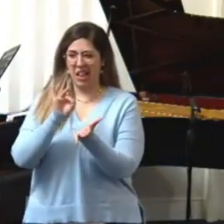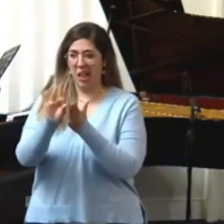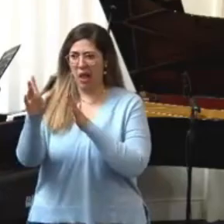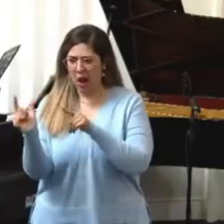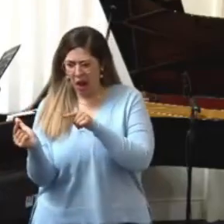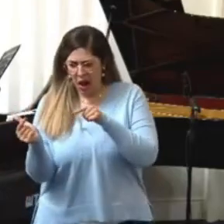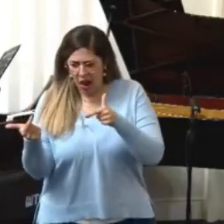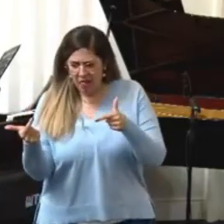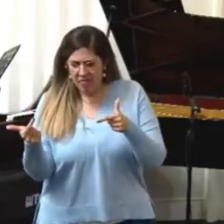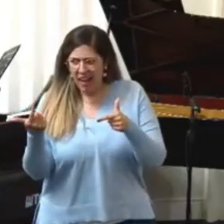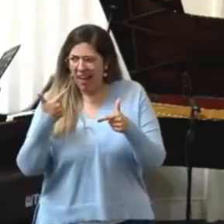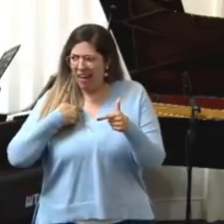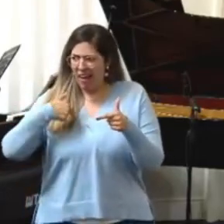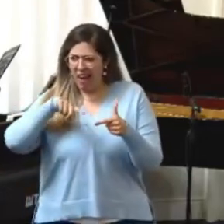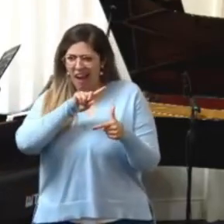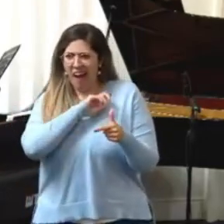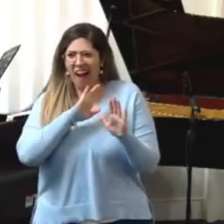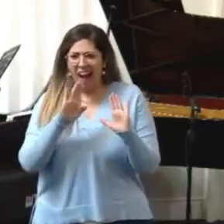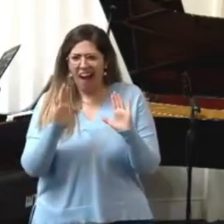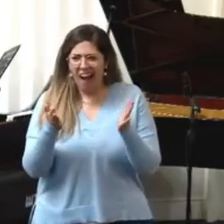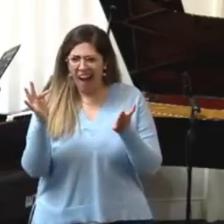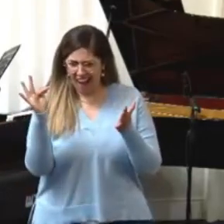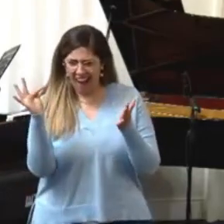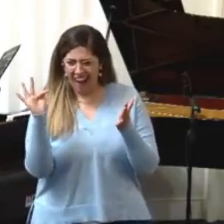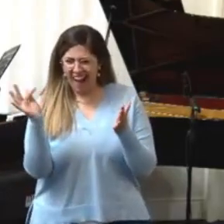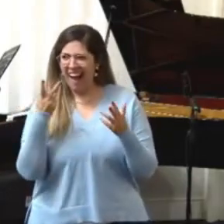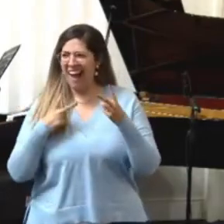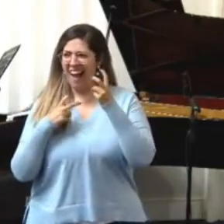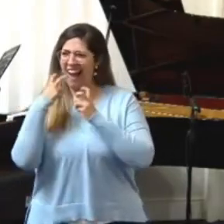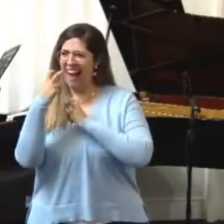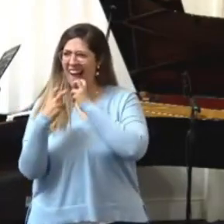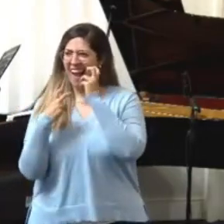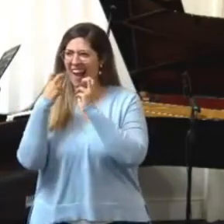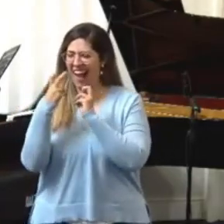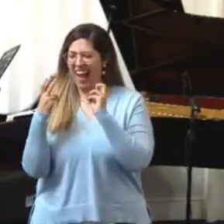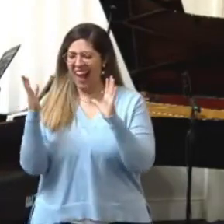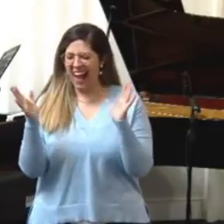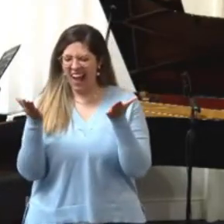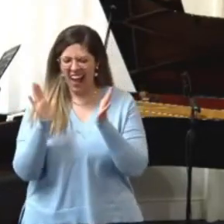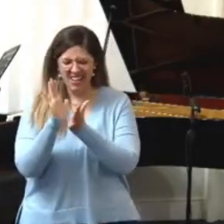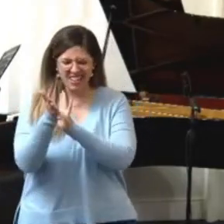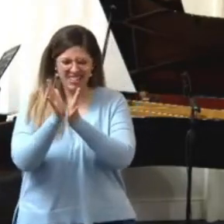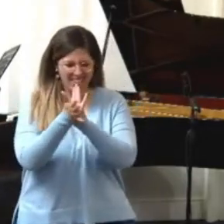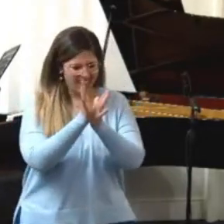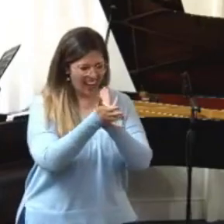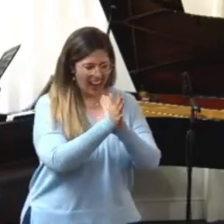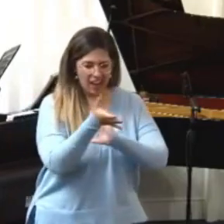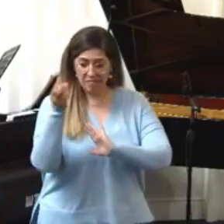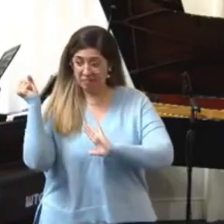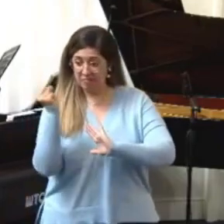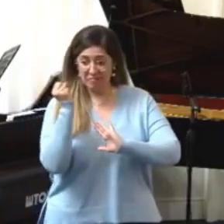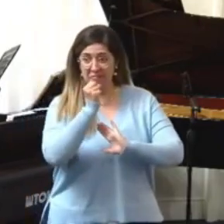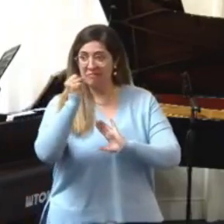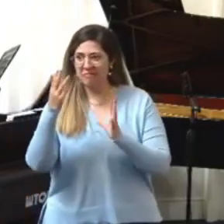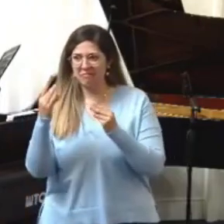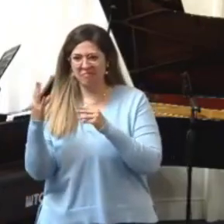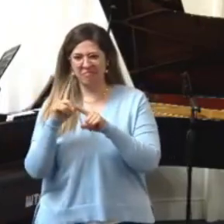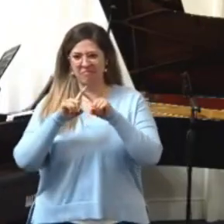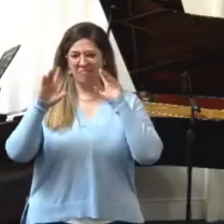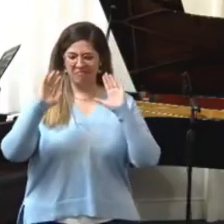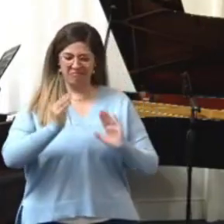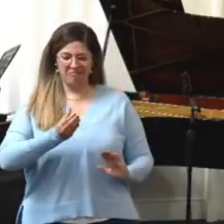a nossa terra e multiplicava os nossos mortos. Com alegria no coração